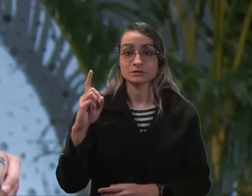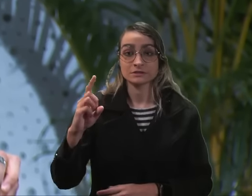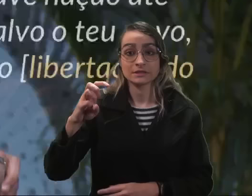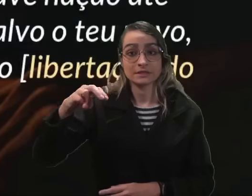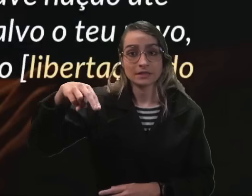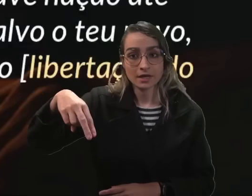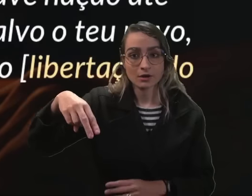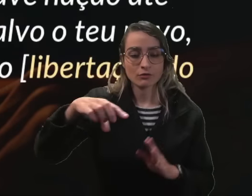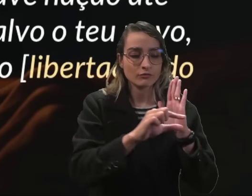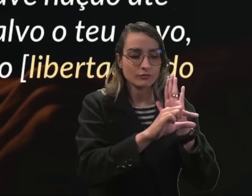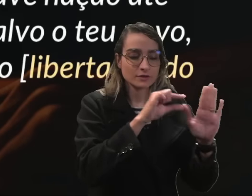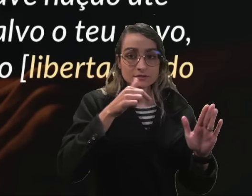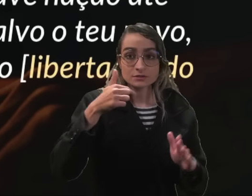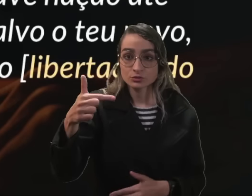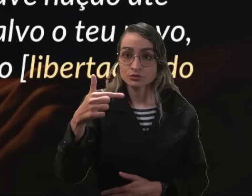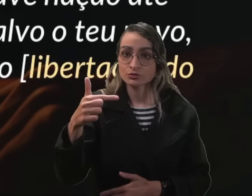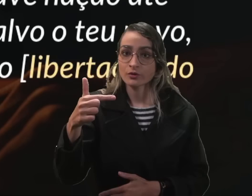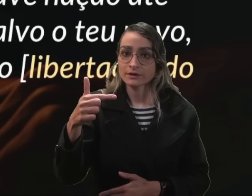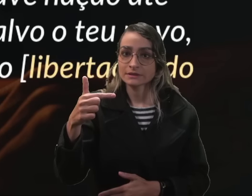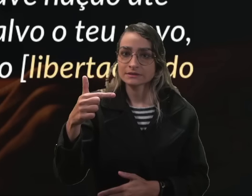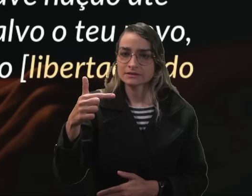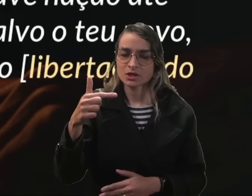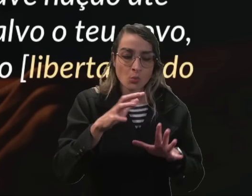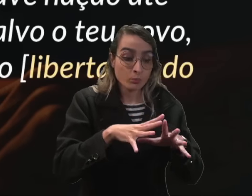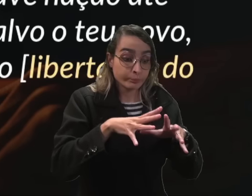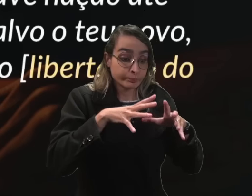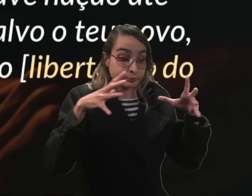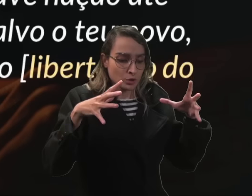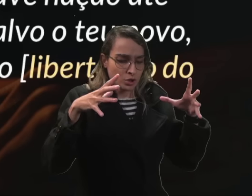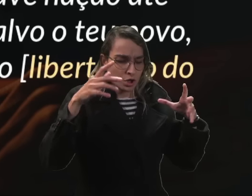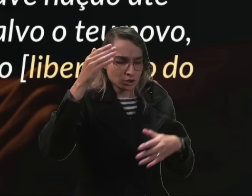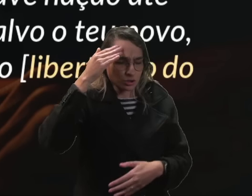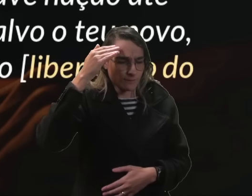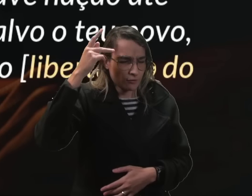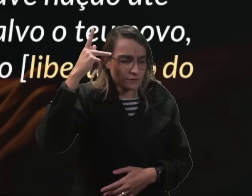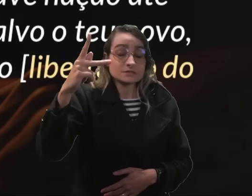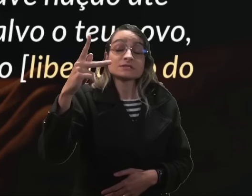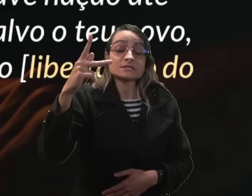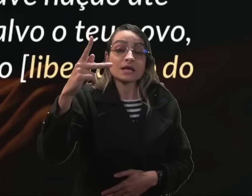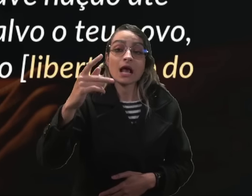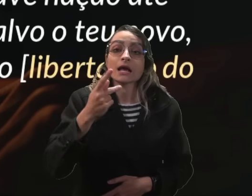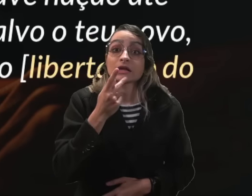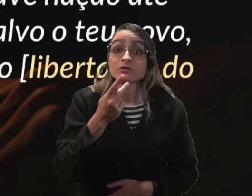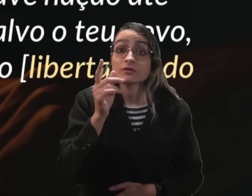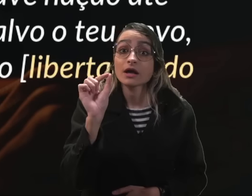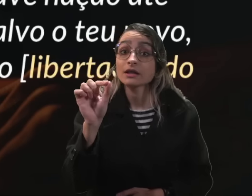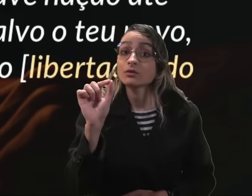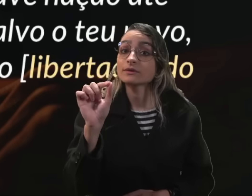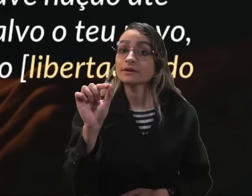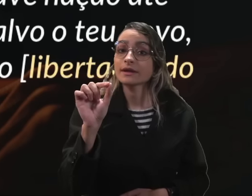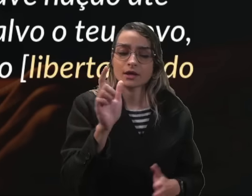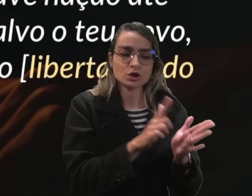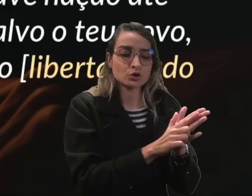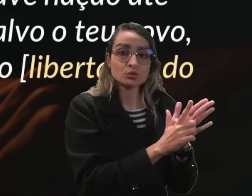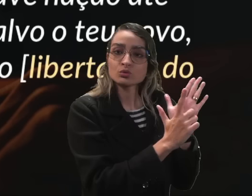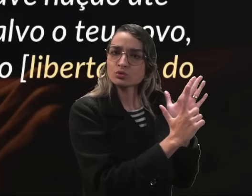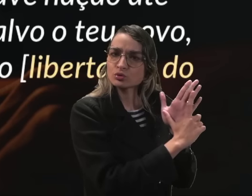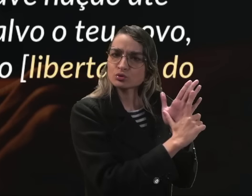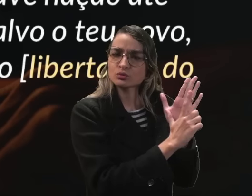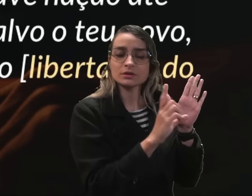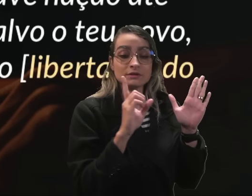diz nesse tempo ou seja no tempo do fim da graça segundo o contexto de Daniel do capítulo